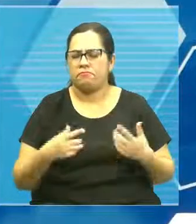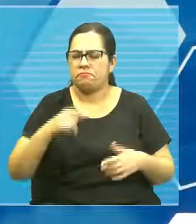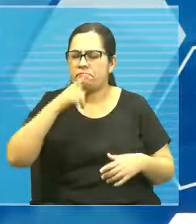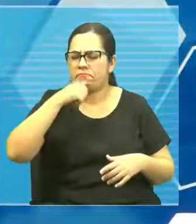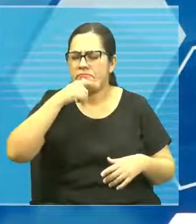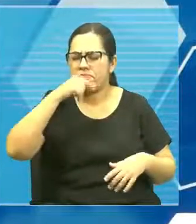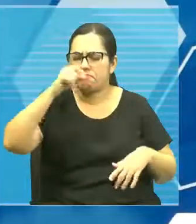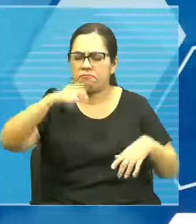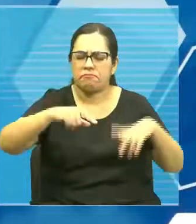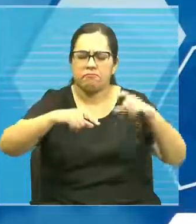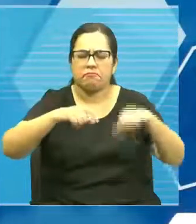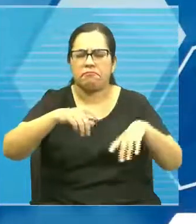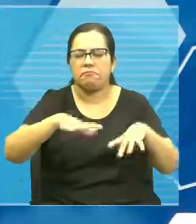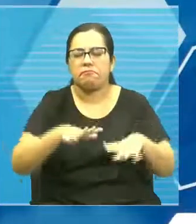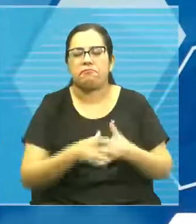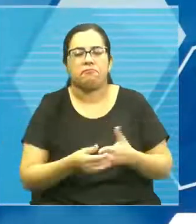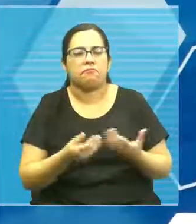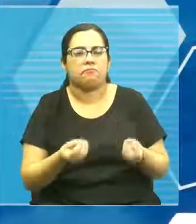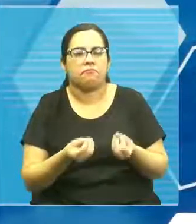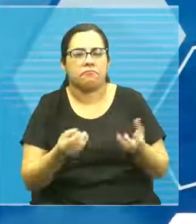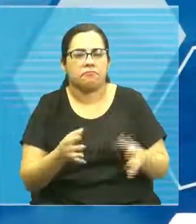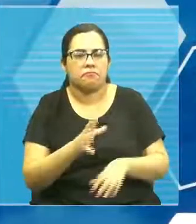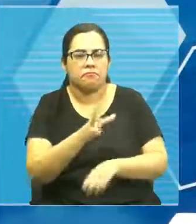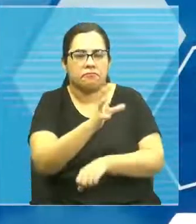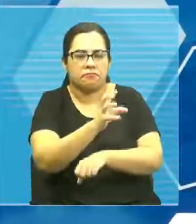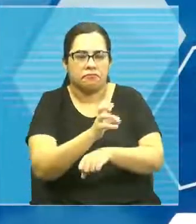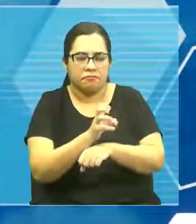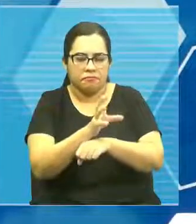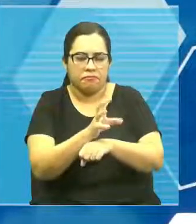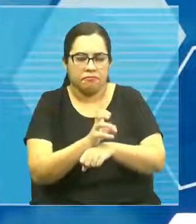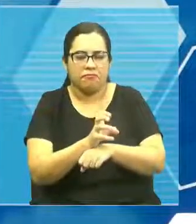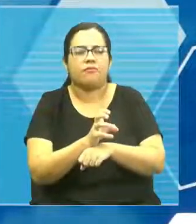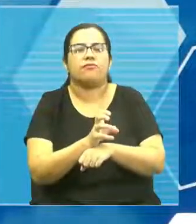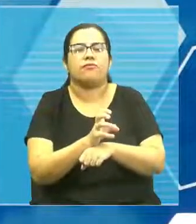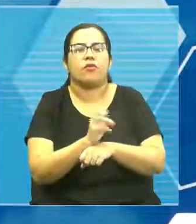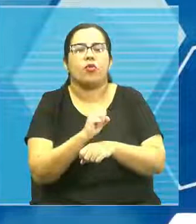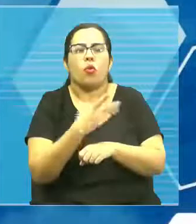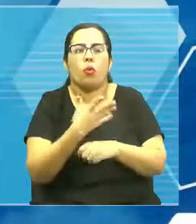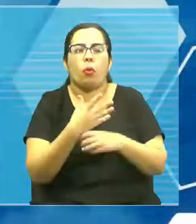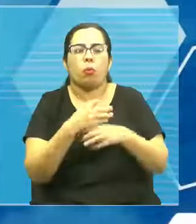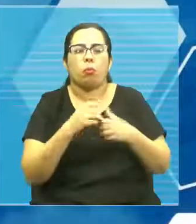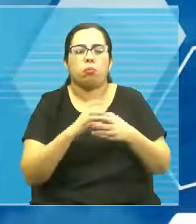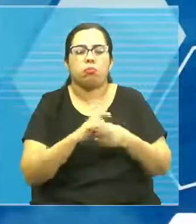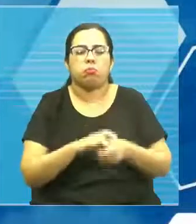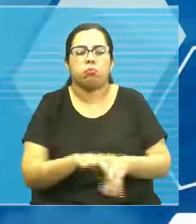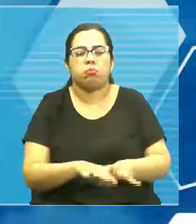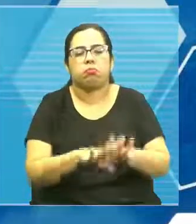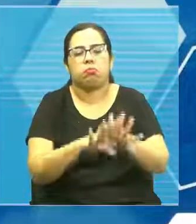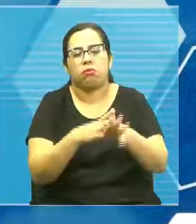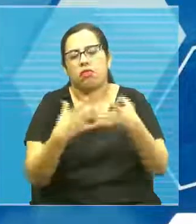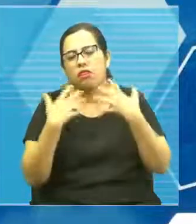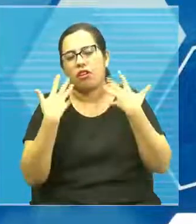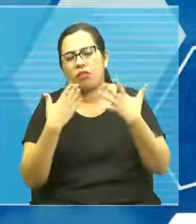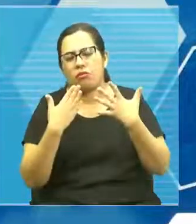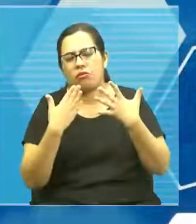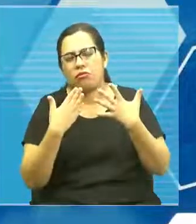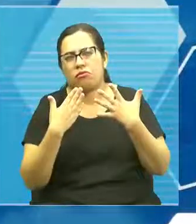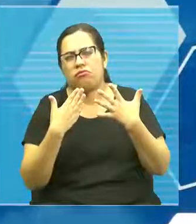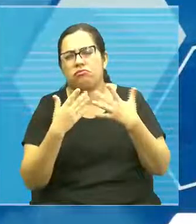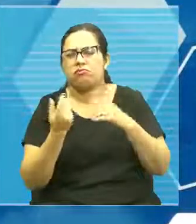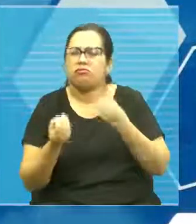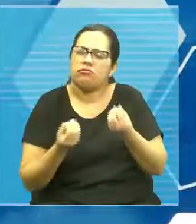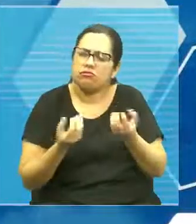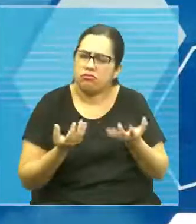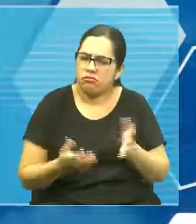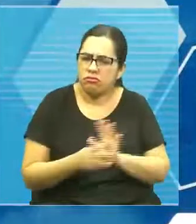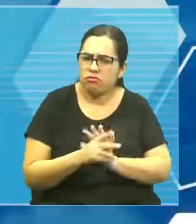fez? Ela ganhou calor ou ela perdeu calor? Ela ganhou calor. Mas ela vai ganhar de quem esse calor?